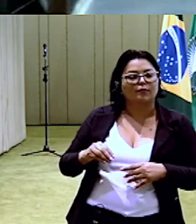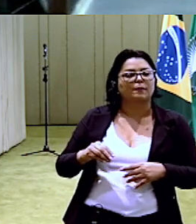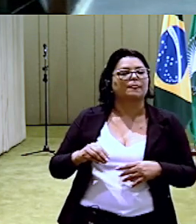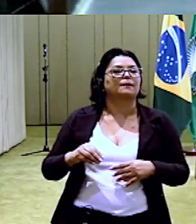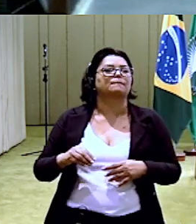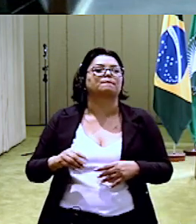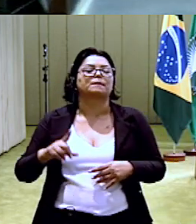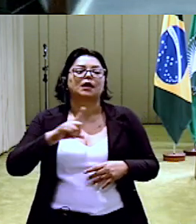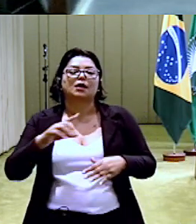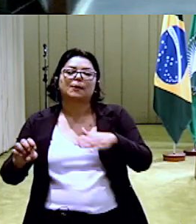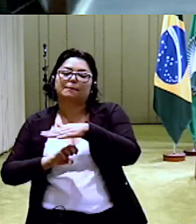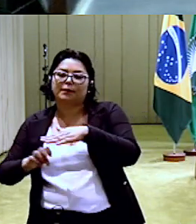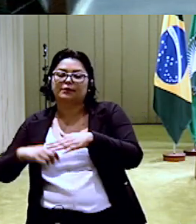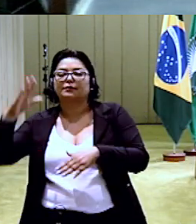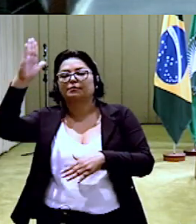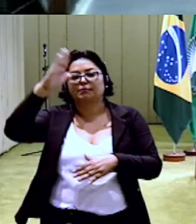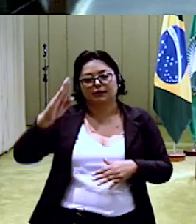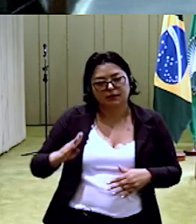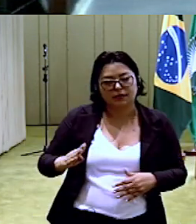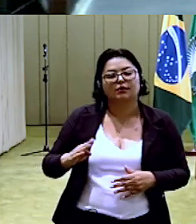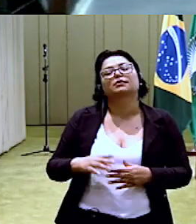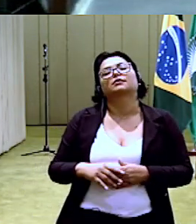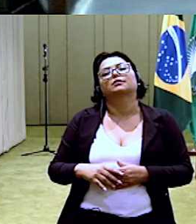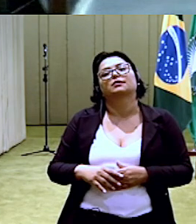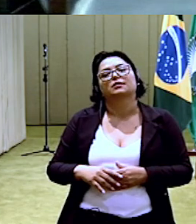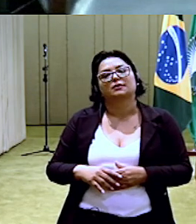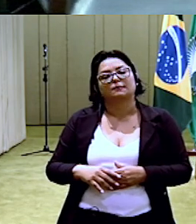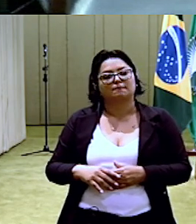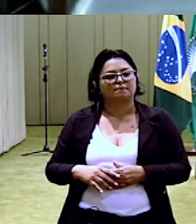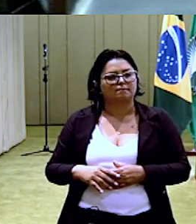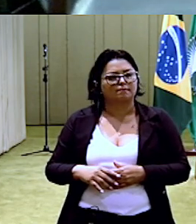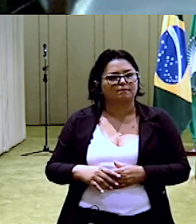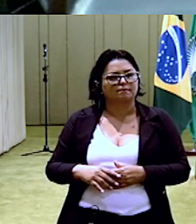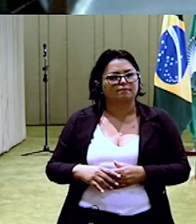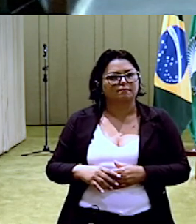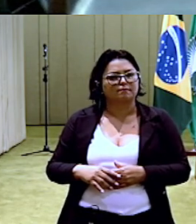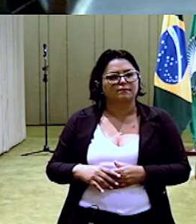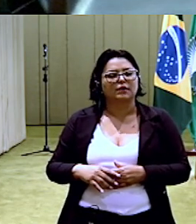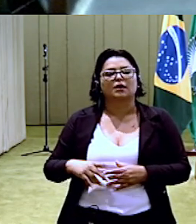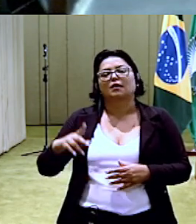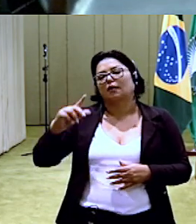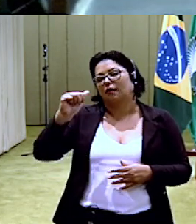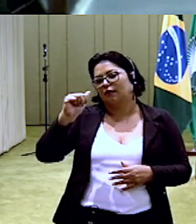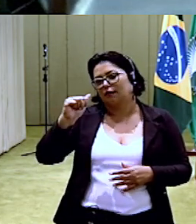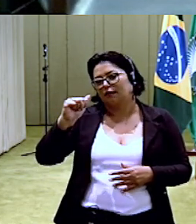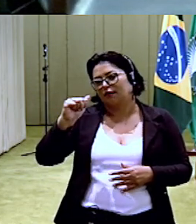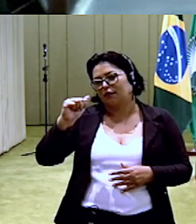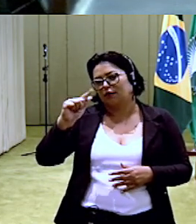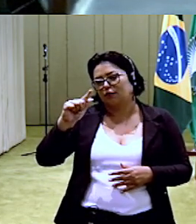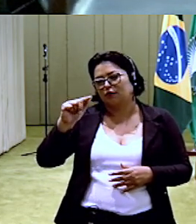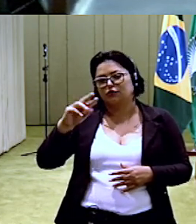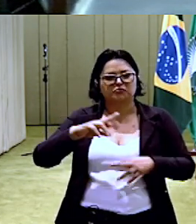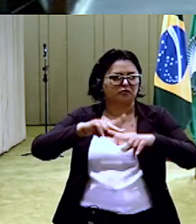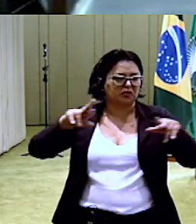ter algumas empresas brasileiras, no Antico tinha aqui Ros Gavão, Andrade Gutierrez, várias empresas.